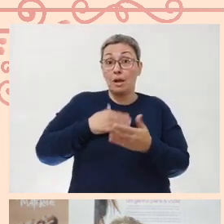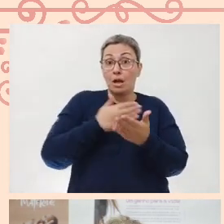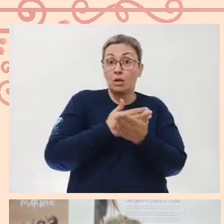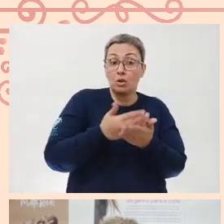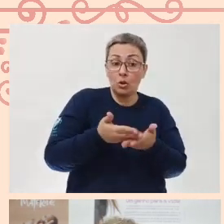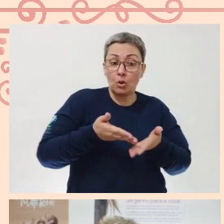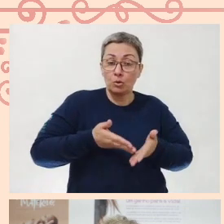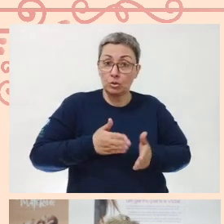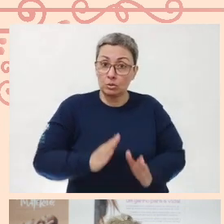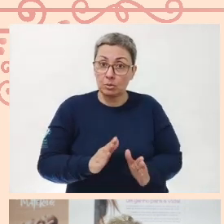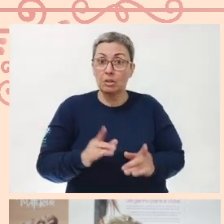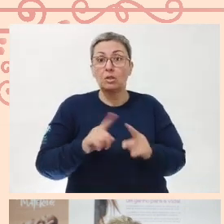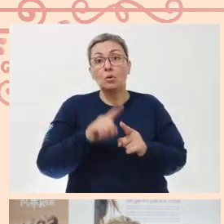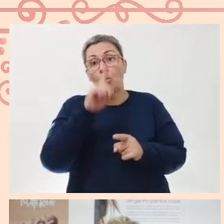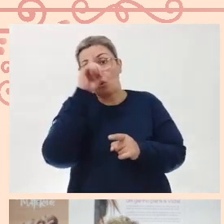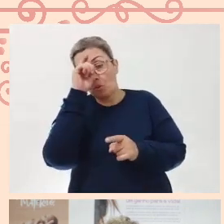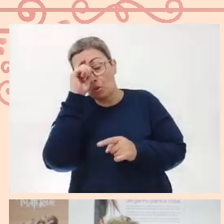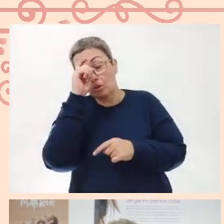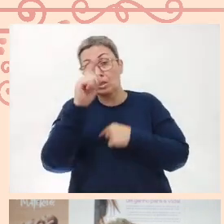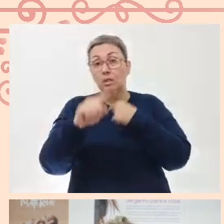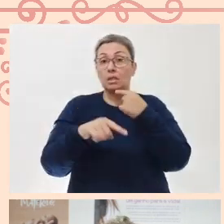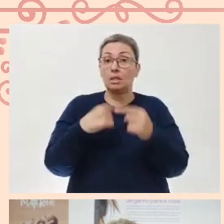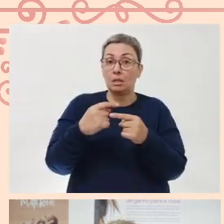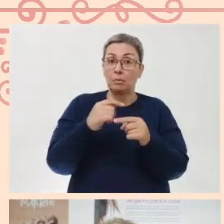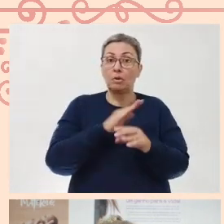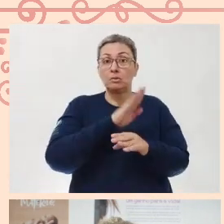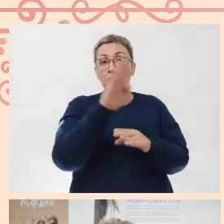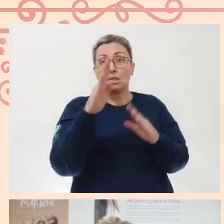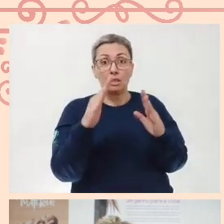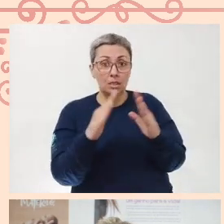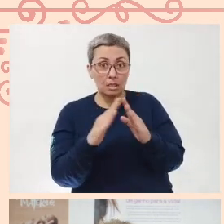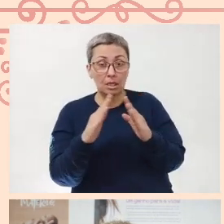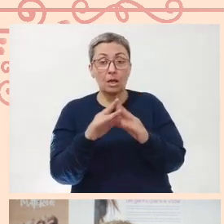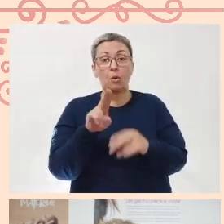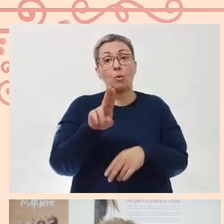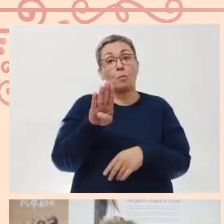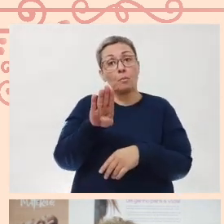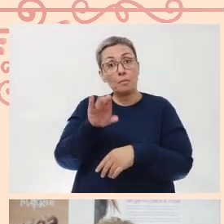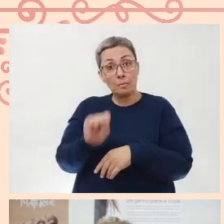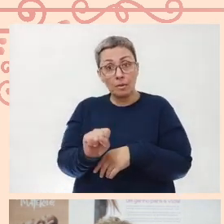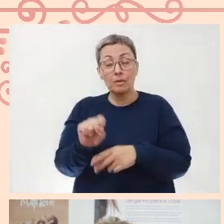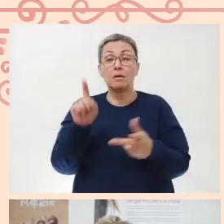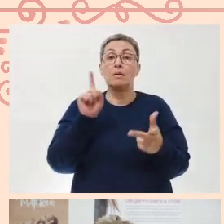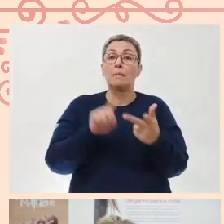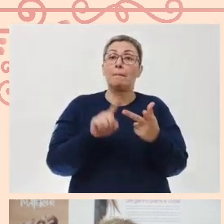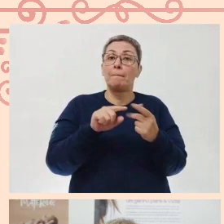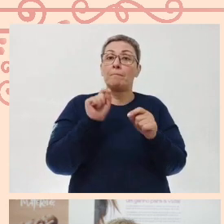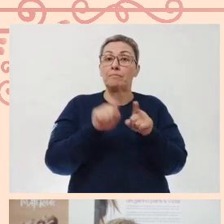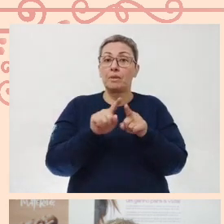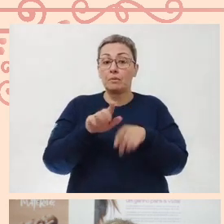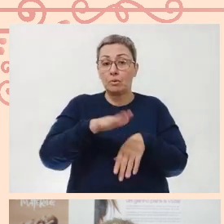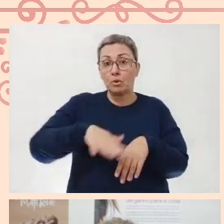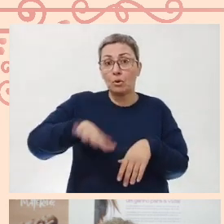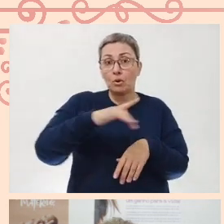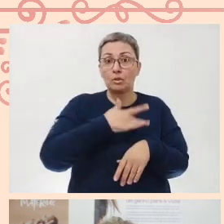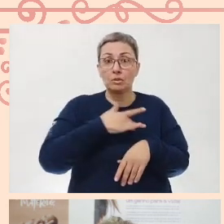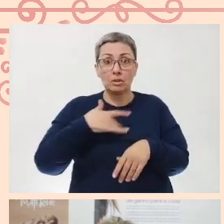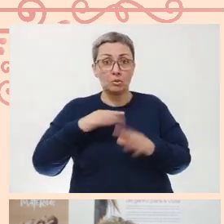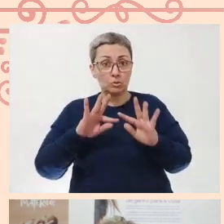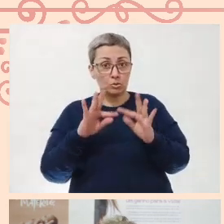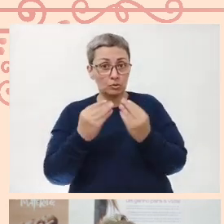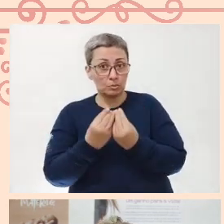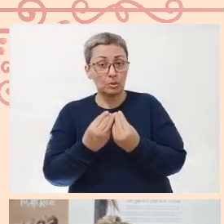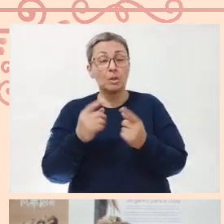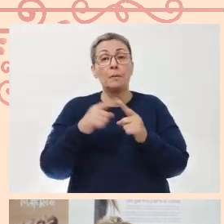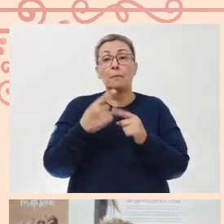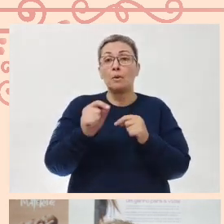desde o nascimento, desde a maternidade e depois da alta para a unidade básica de saúde, para as unidades de